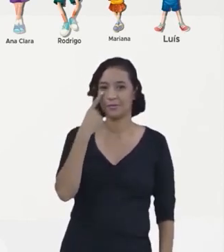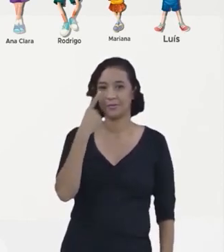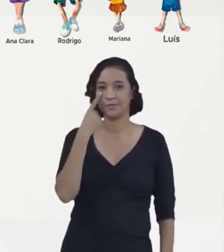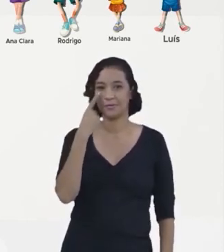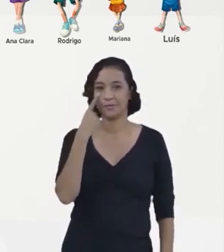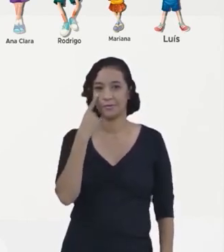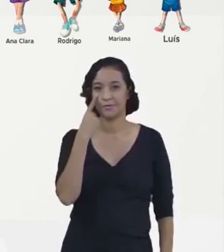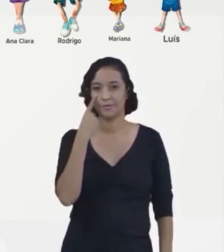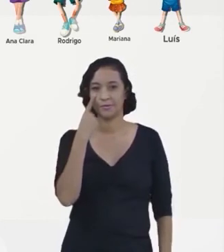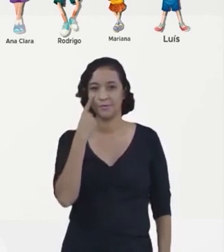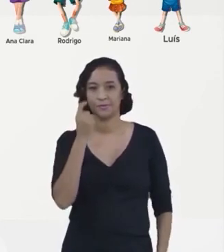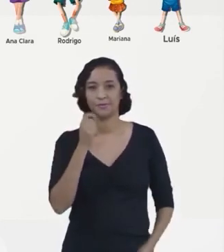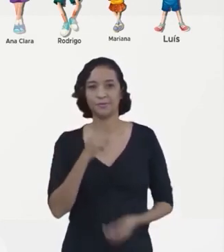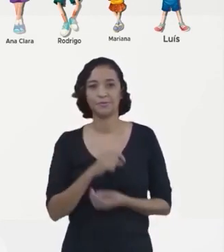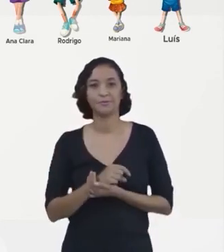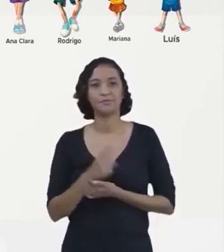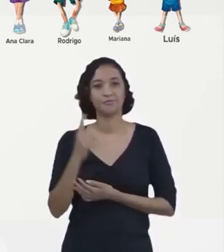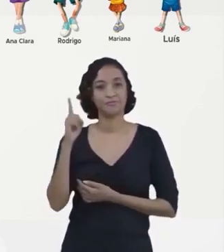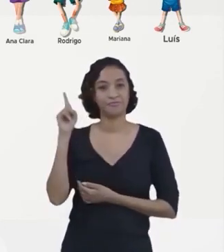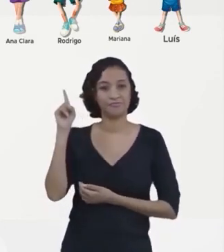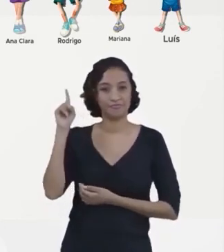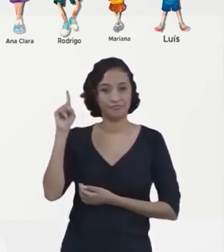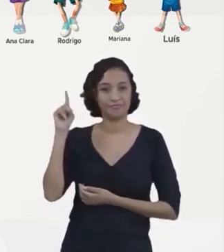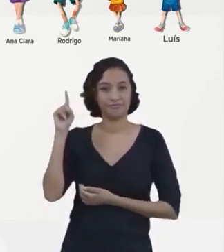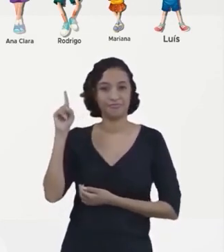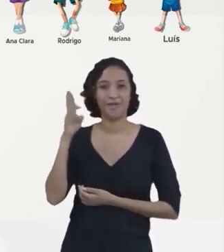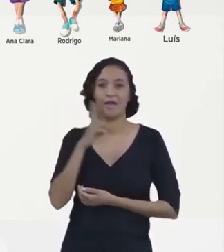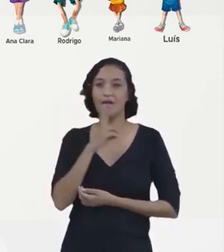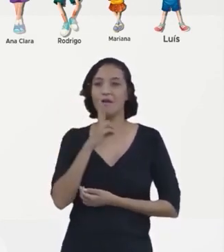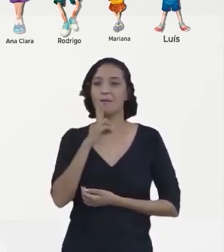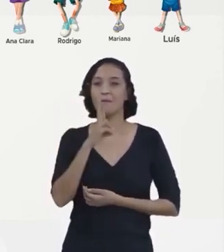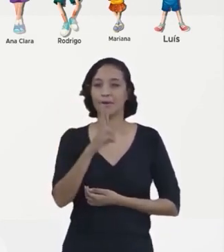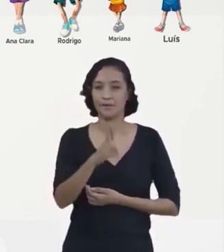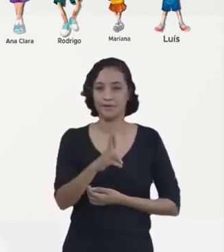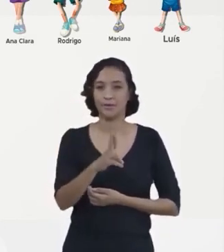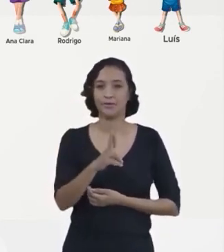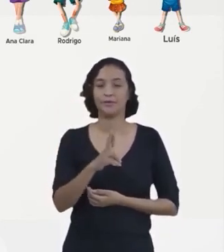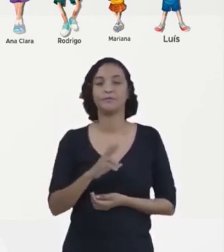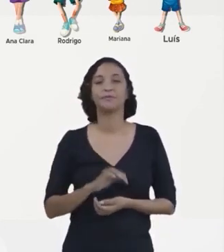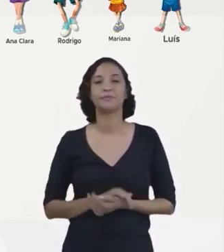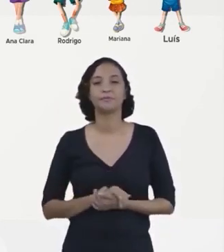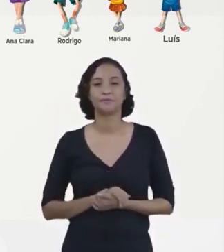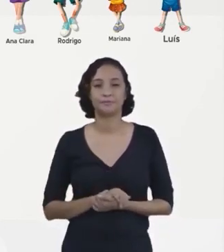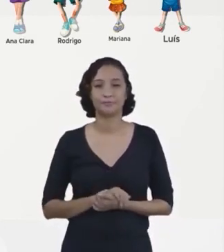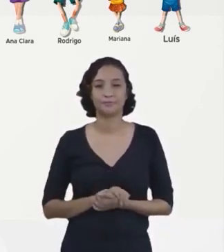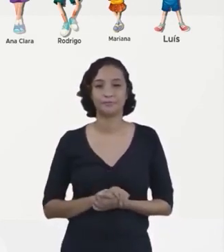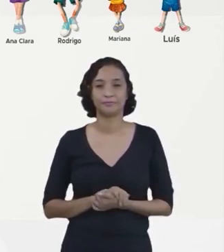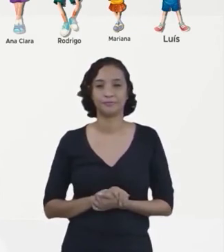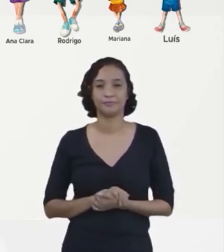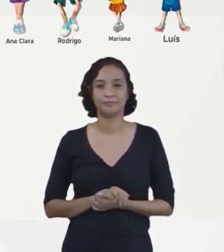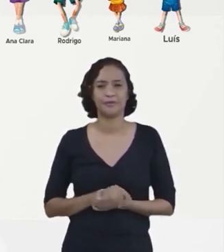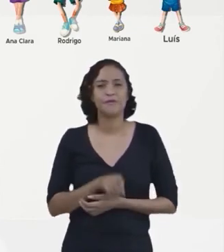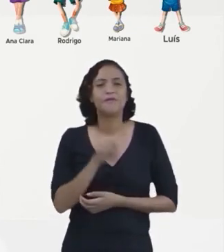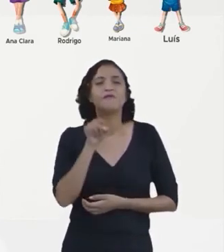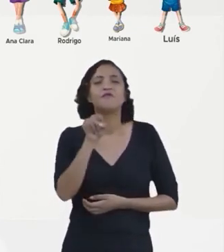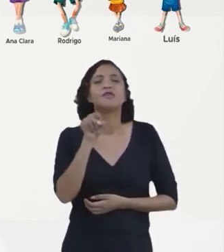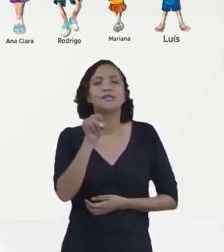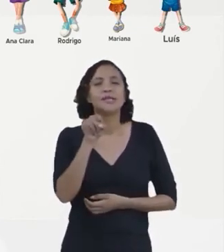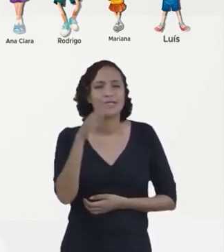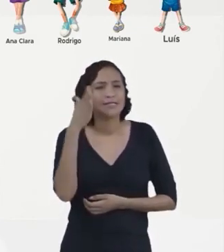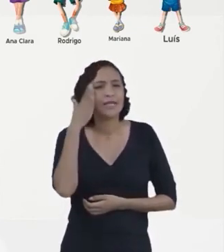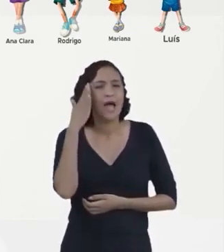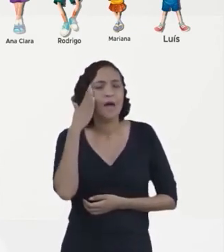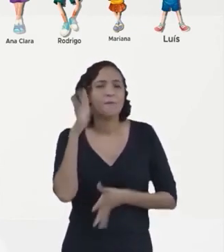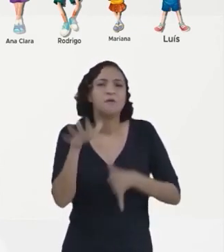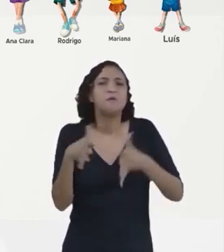O Luiz é o mais alto. O Luiz é o mais alto. E você, sabe qual